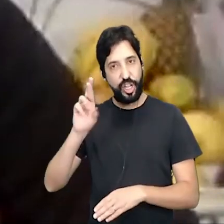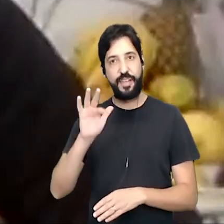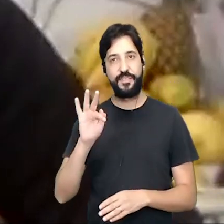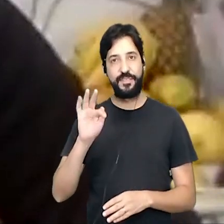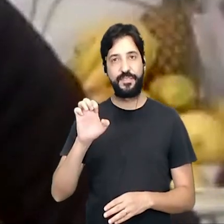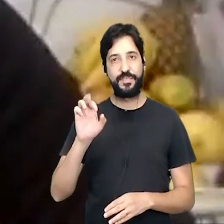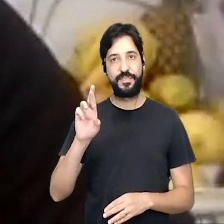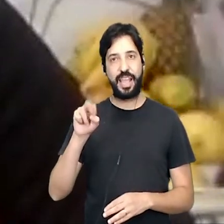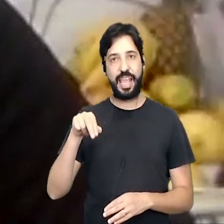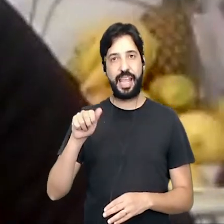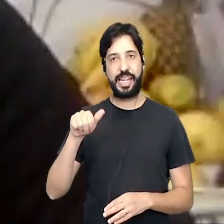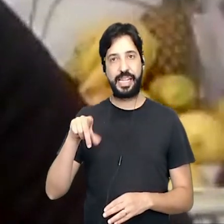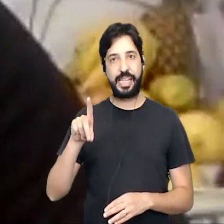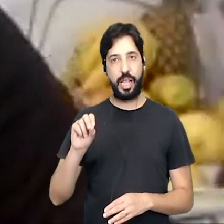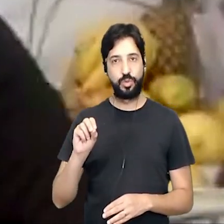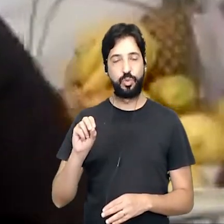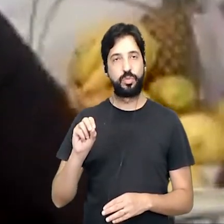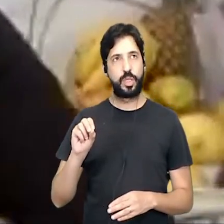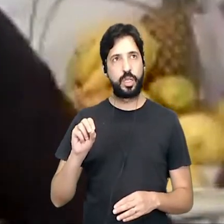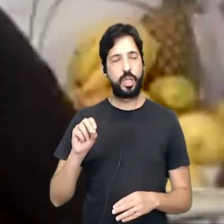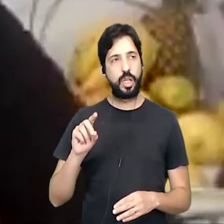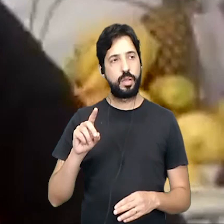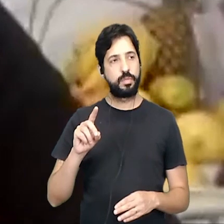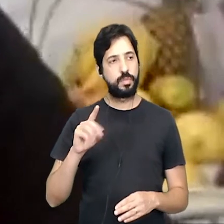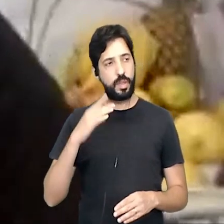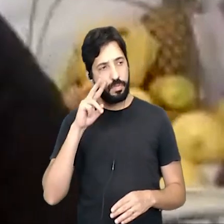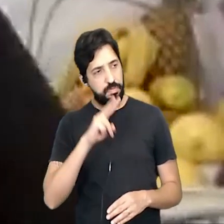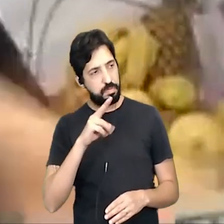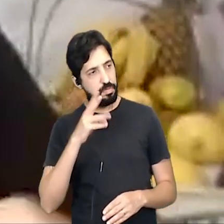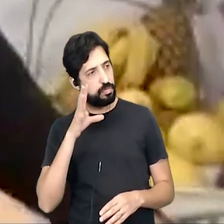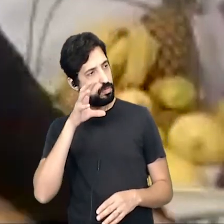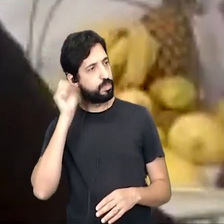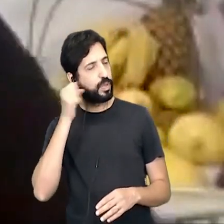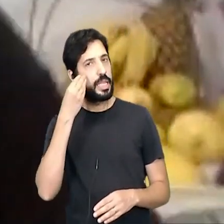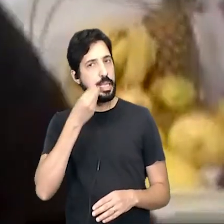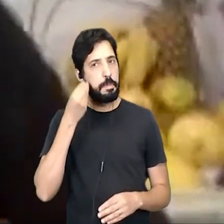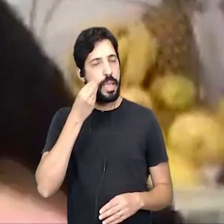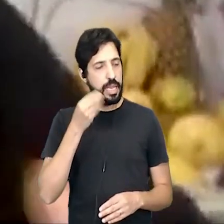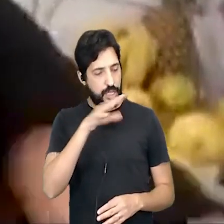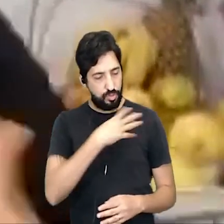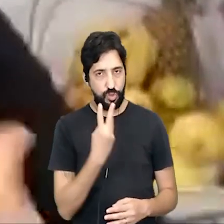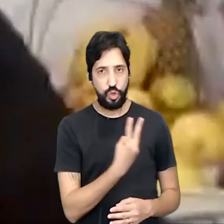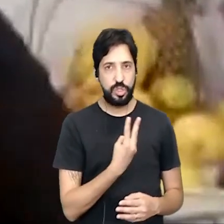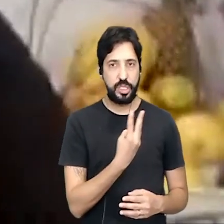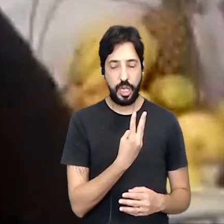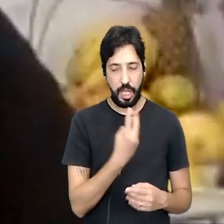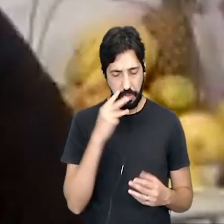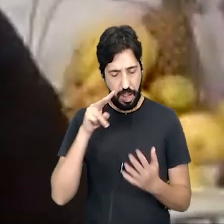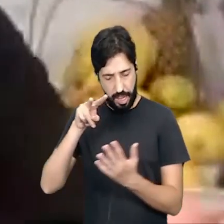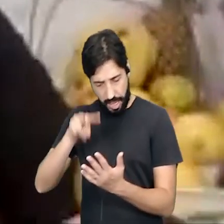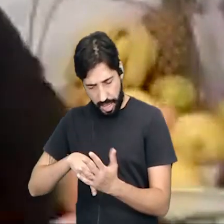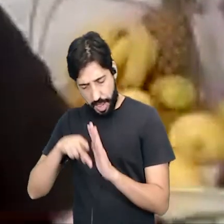é o diretor Fernando Zunho, que de repente escuta essa experiência que nós estávamos vivendo